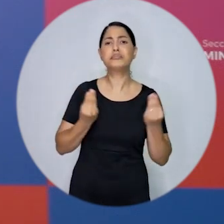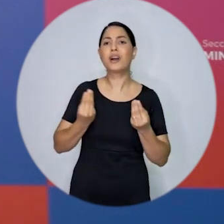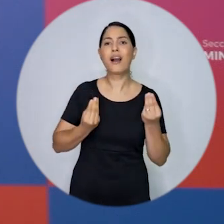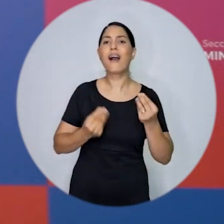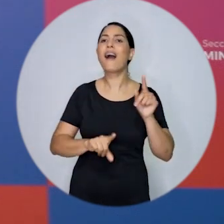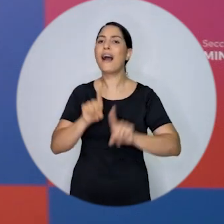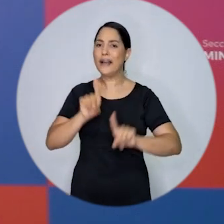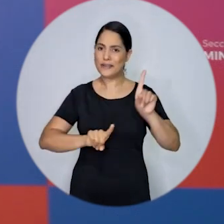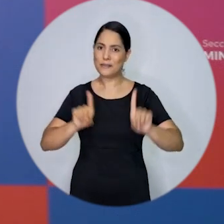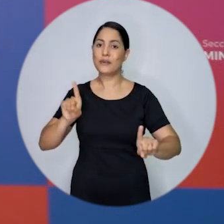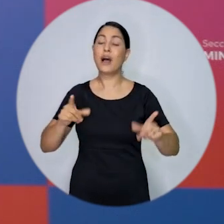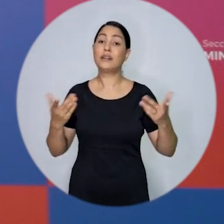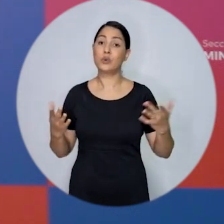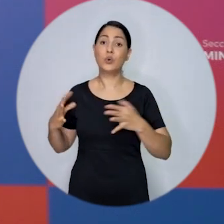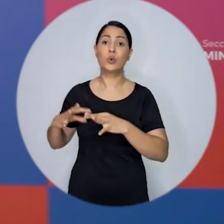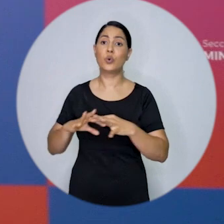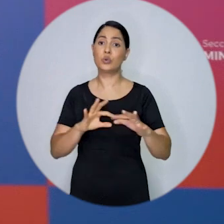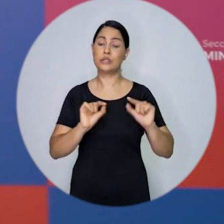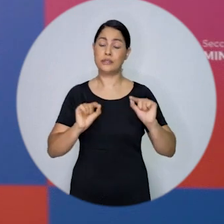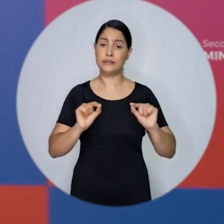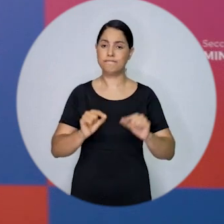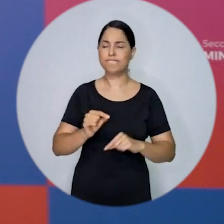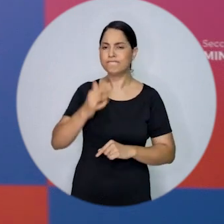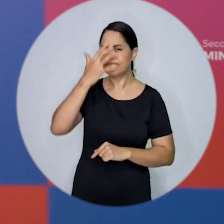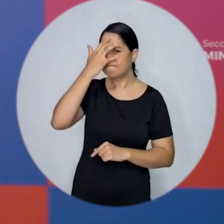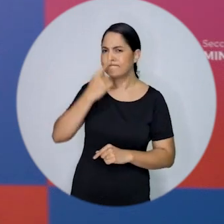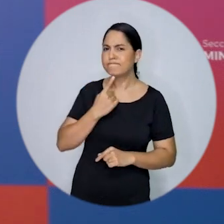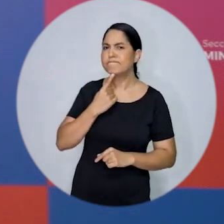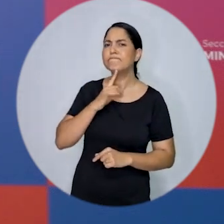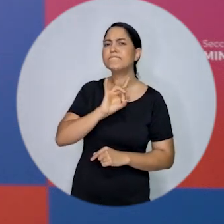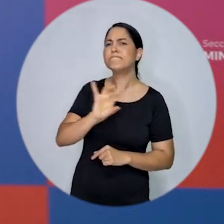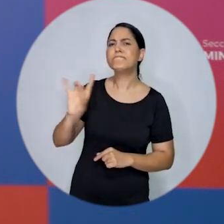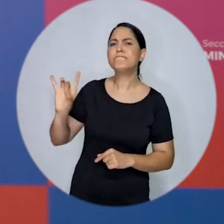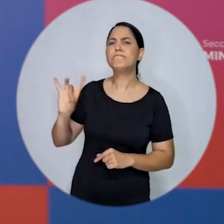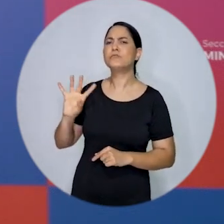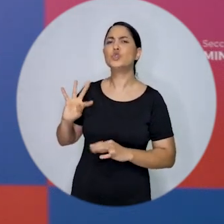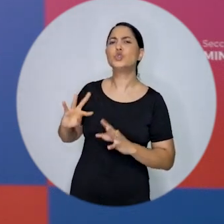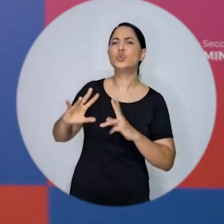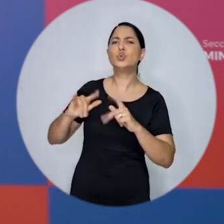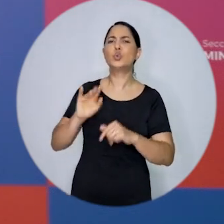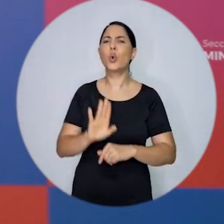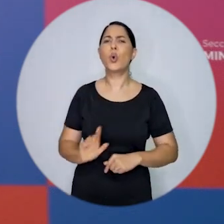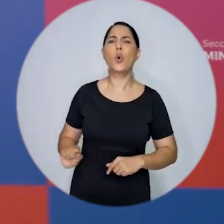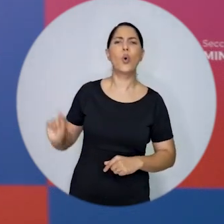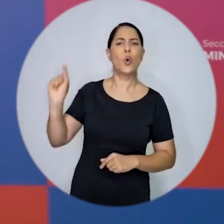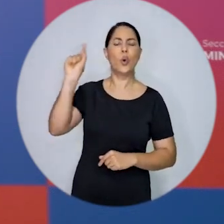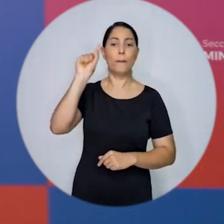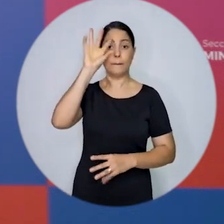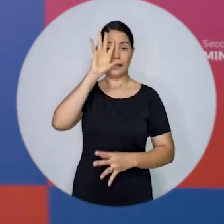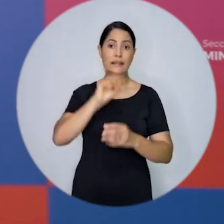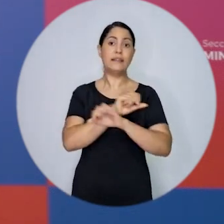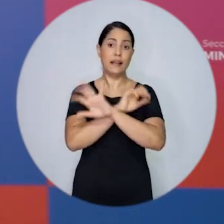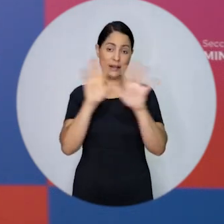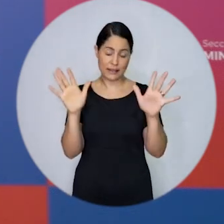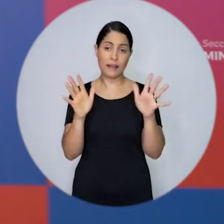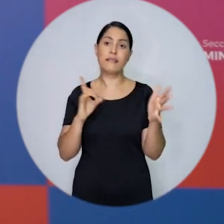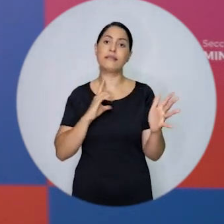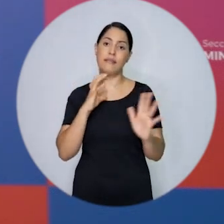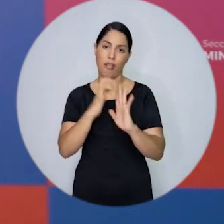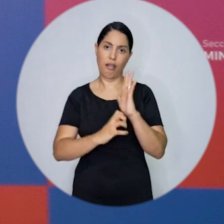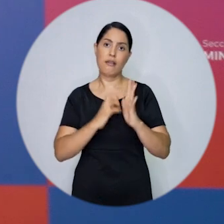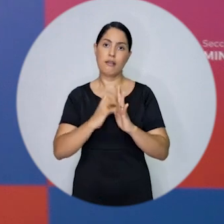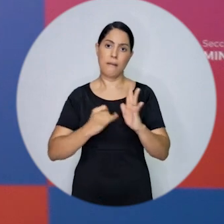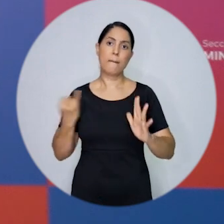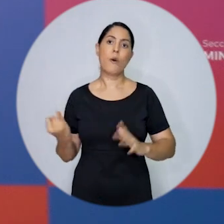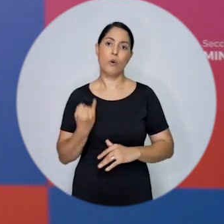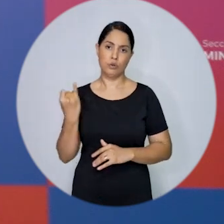gestão capitaneada pelo presidente Beto Simonetti, com o intuito de conhecer e compreender a realidade dos advogados e advogadas em todos os rincões do país. Trouxemos